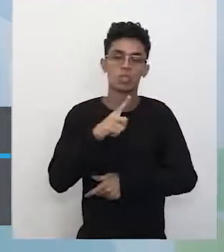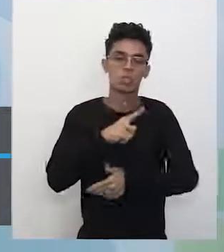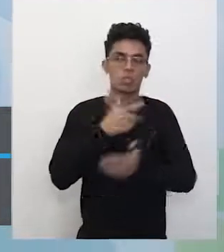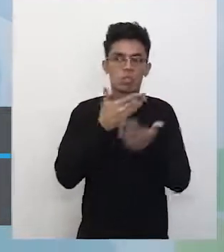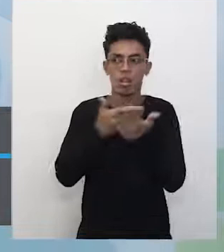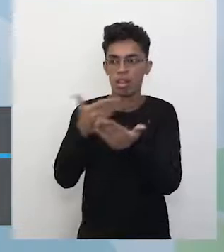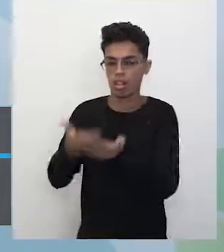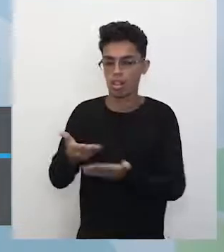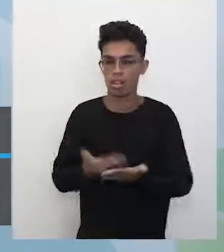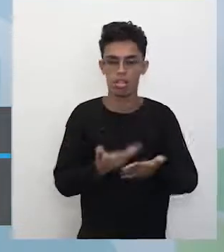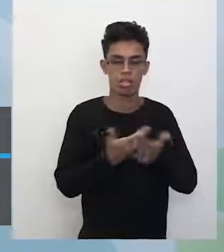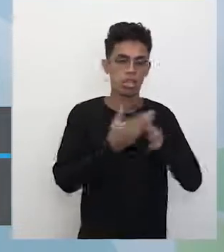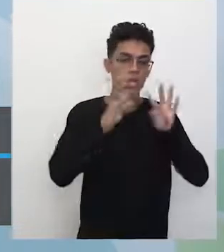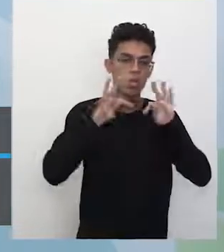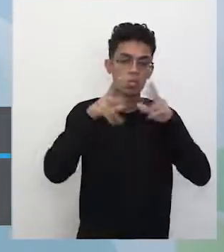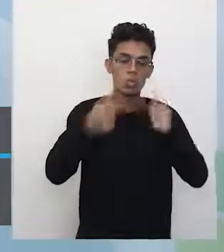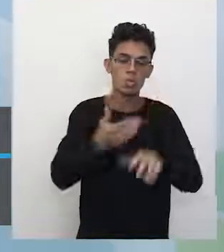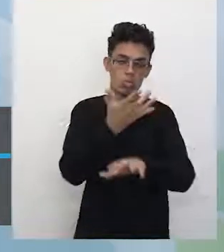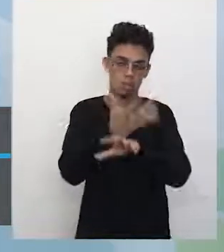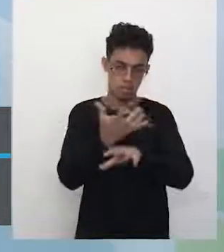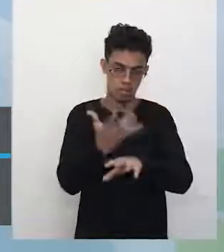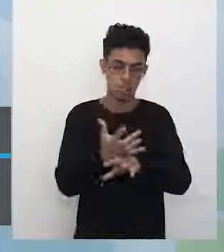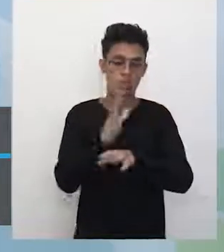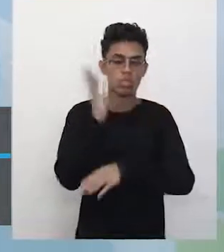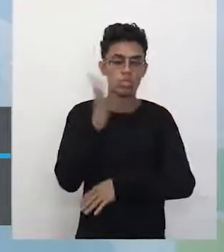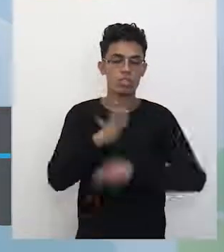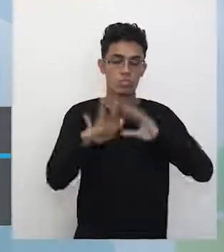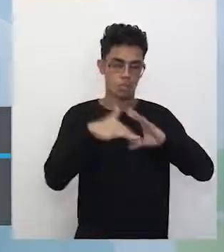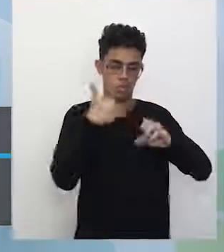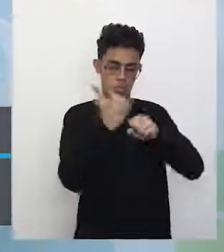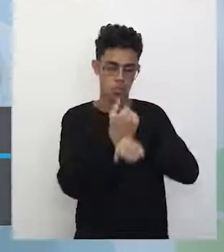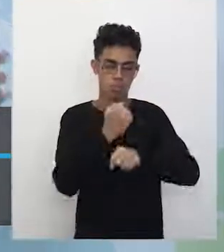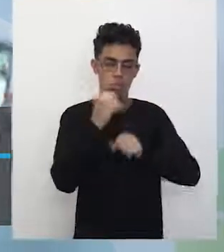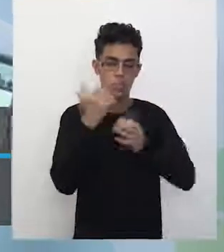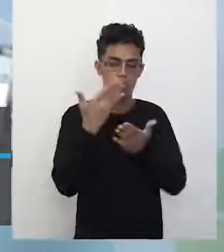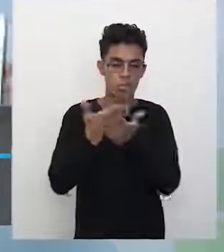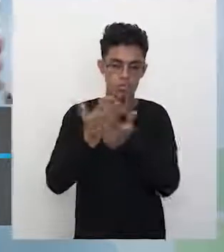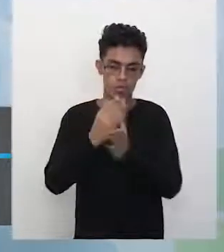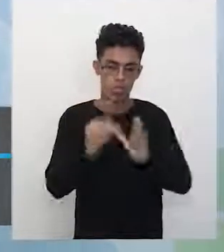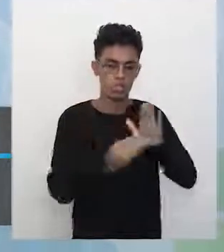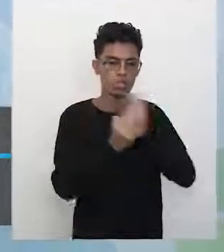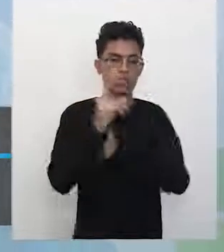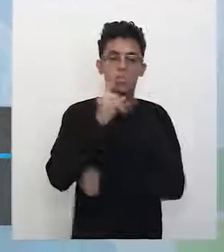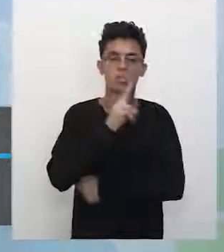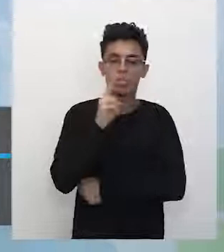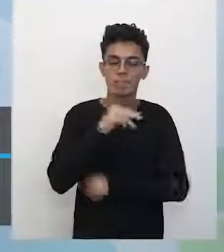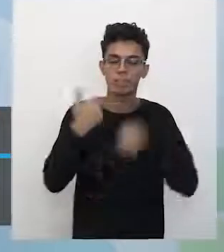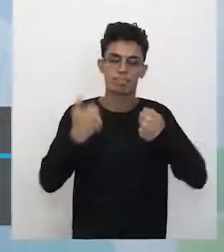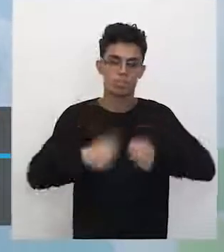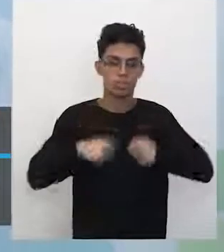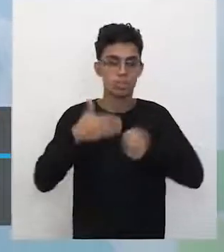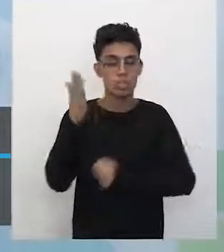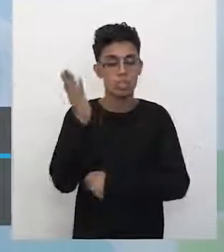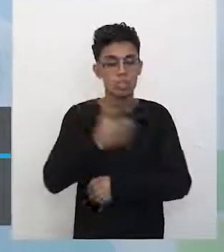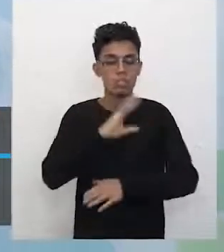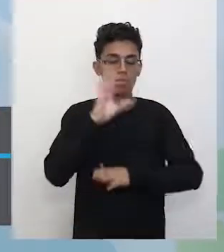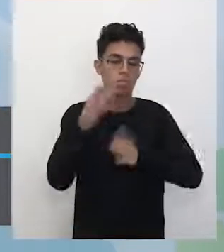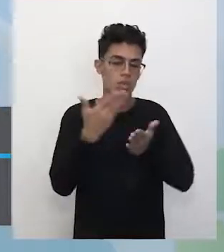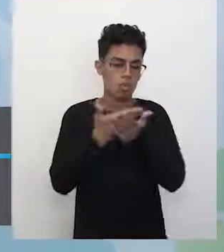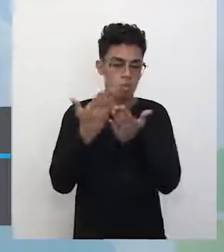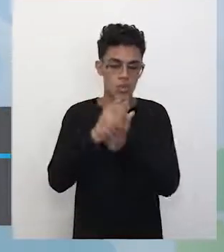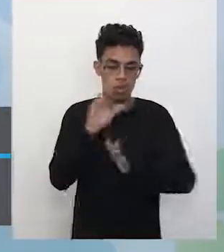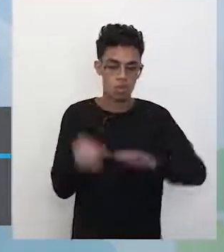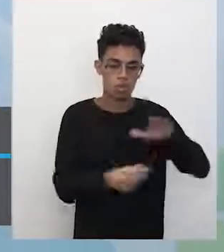aulas. As aulas estão no YouTube, então, assim, no caso de extrema urgência, precisa assistir novamente, as aulas estão no YouTube do Centro de